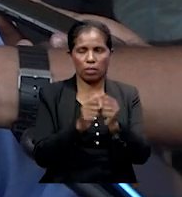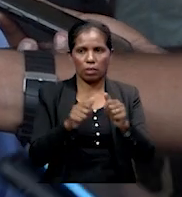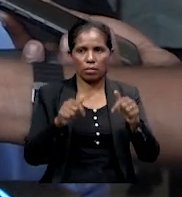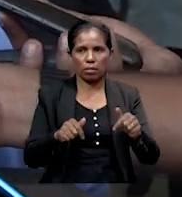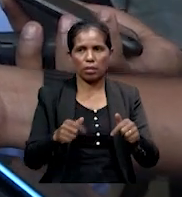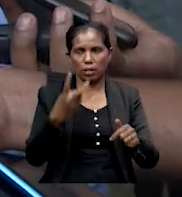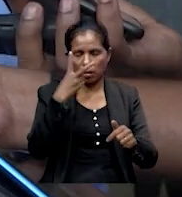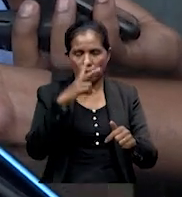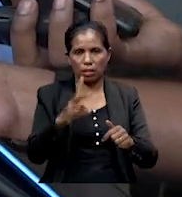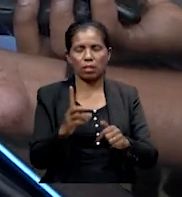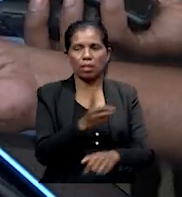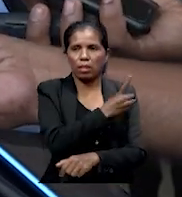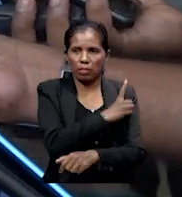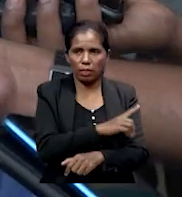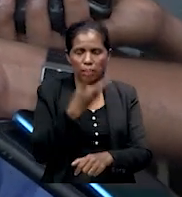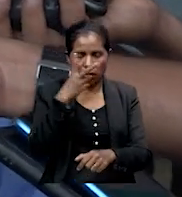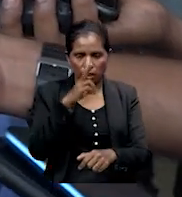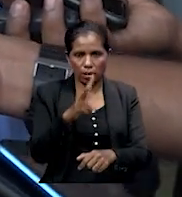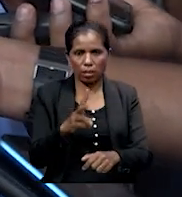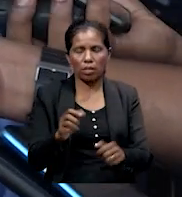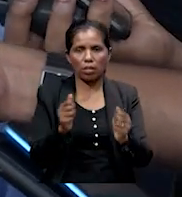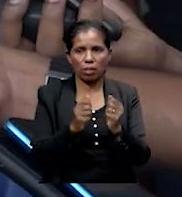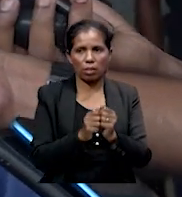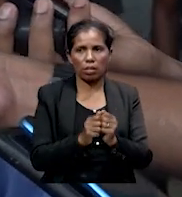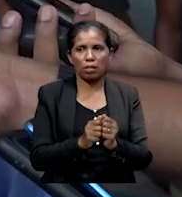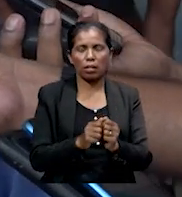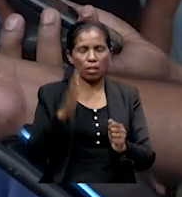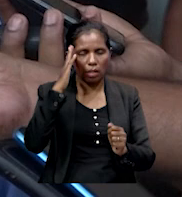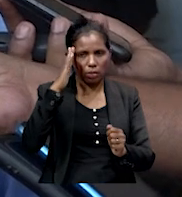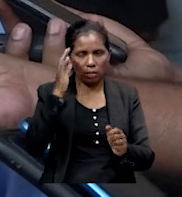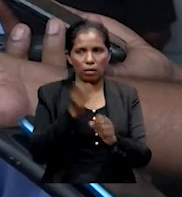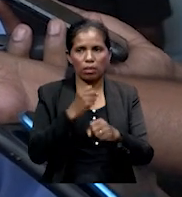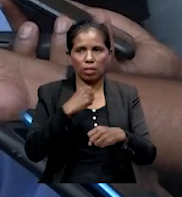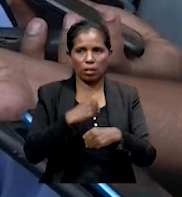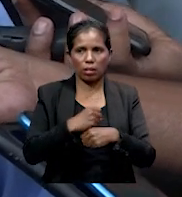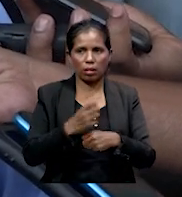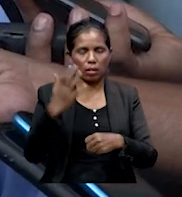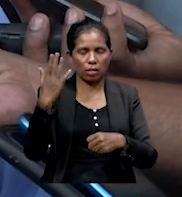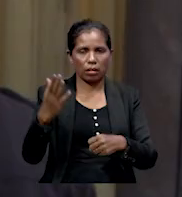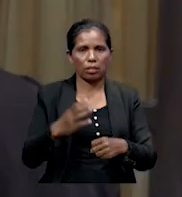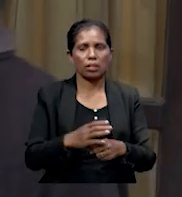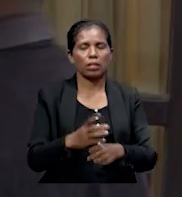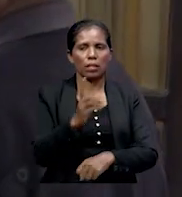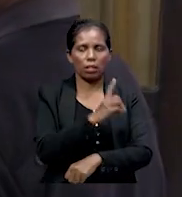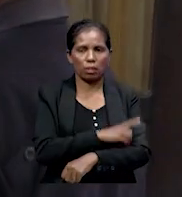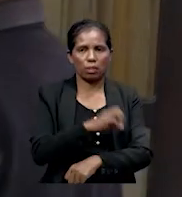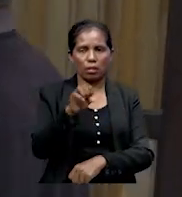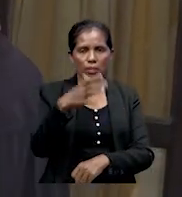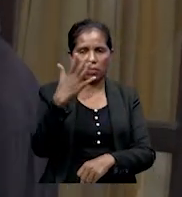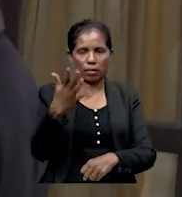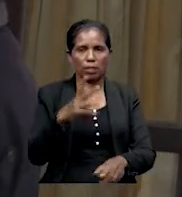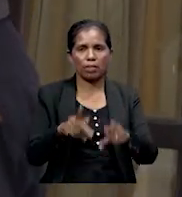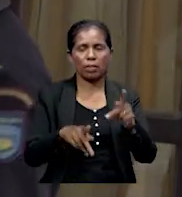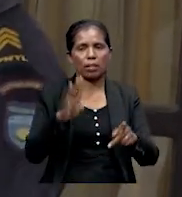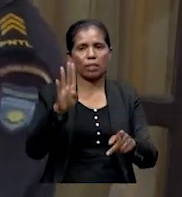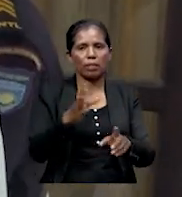hare kat ia razão balu ida ne ho razão ser ne mak defesa anuing atu halo recurso ia prazo 15 dias nelar. Suspeito na Inhatne,